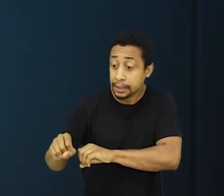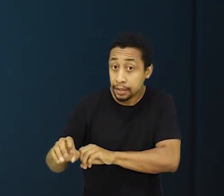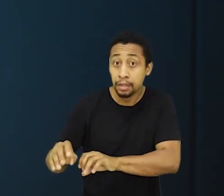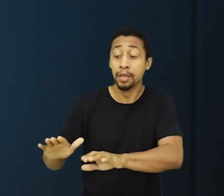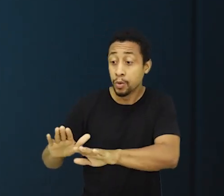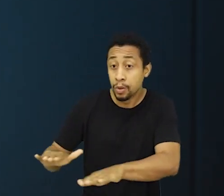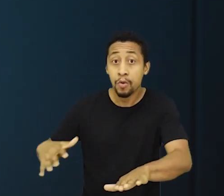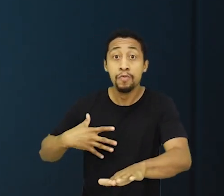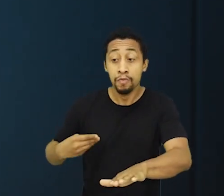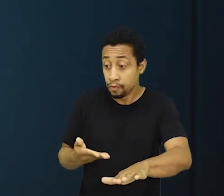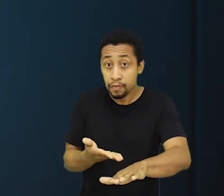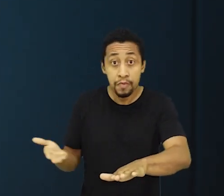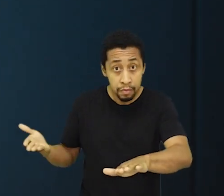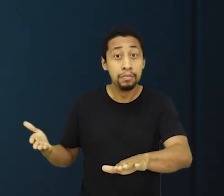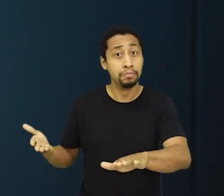filhos.